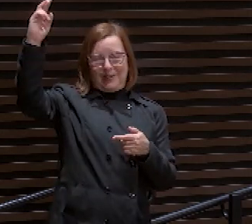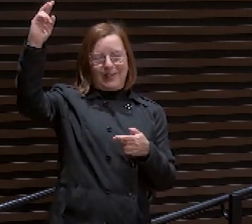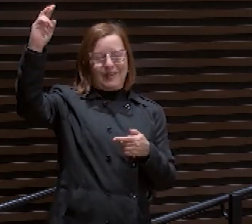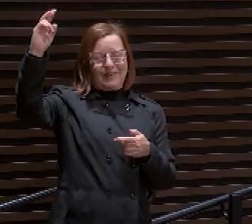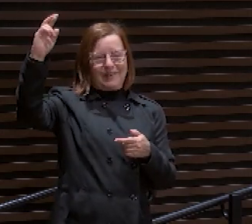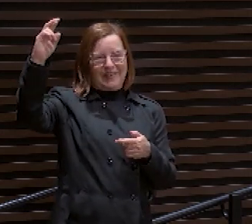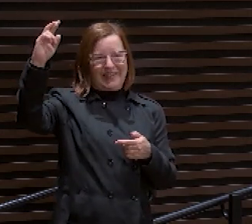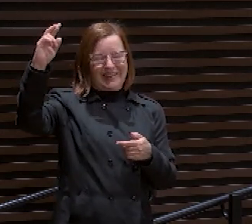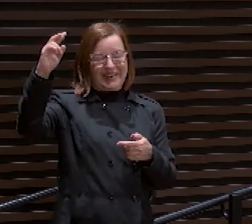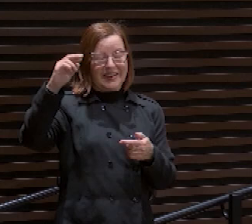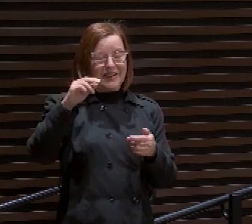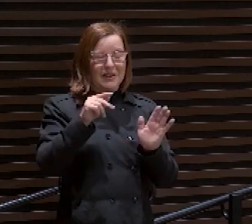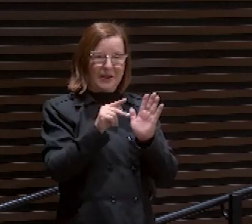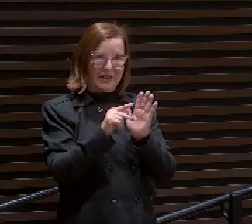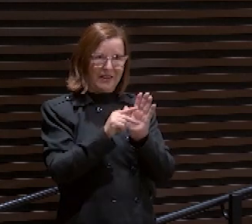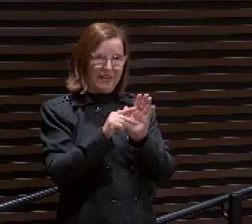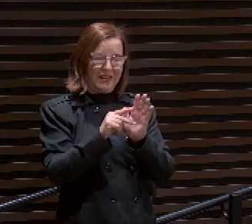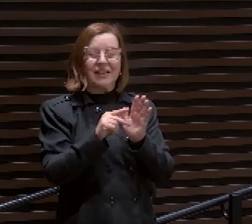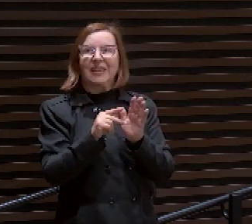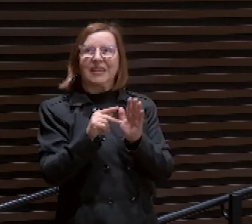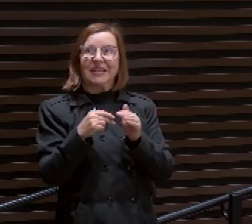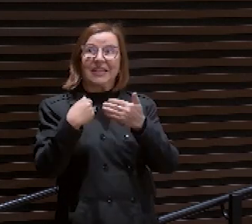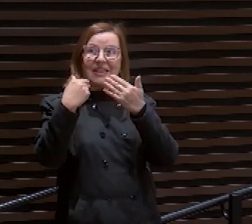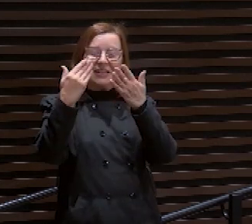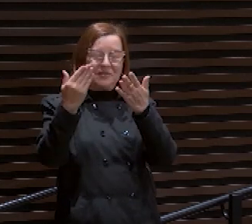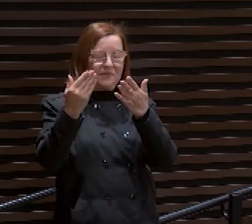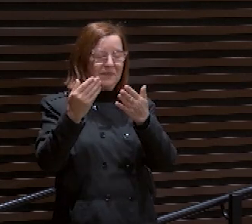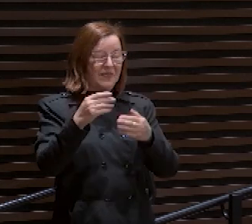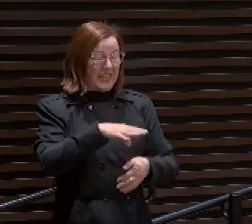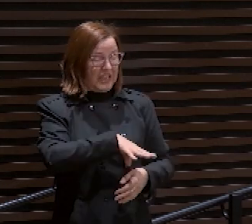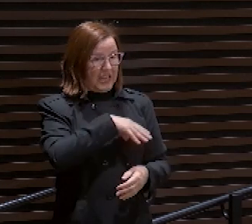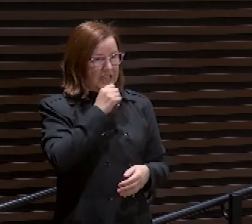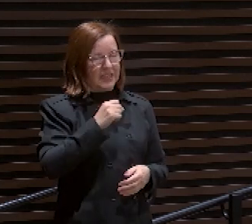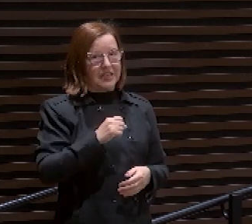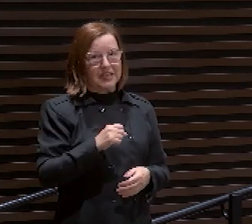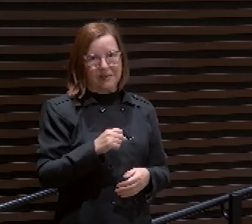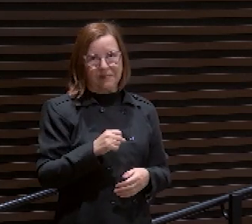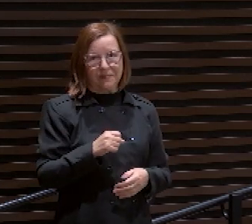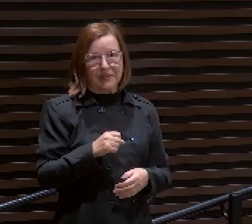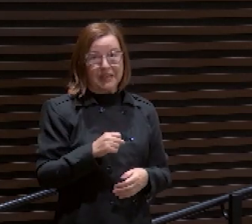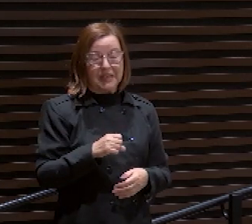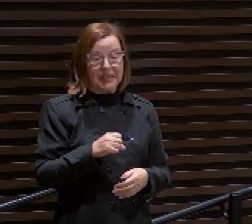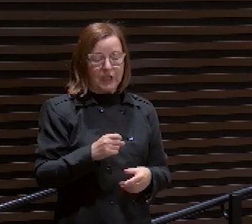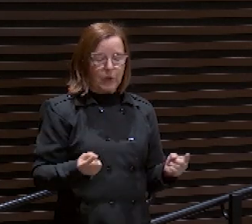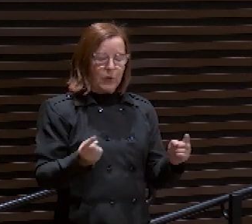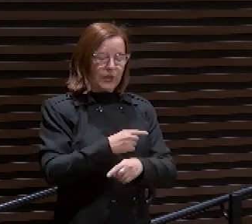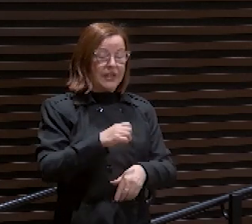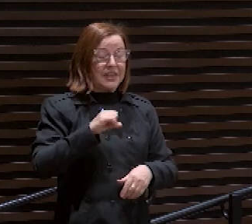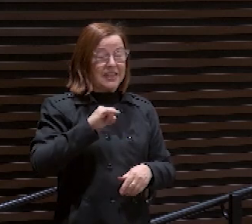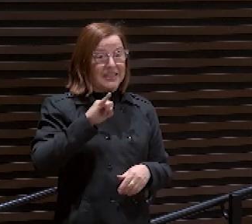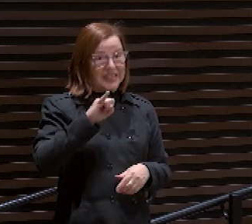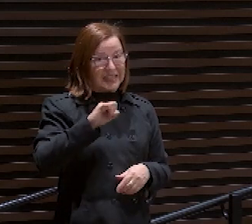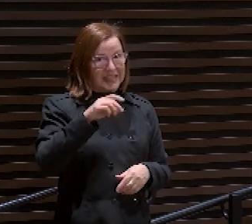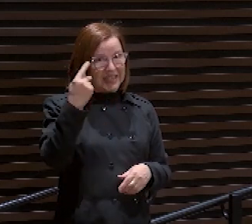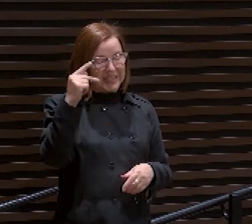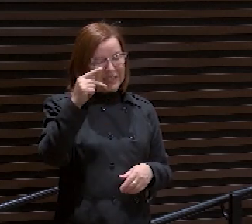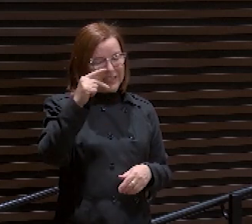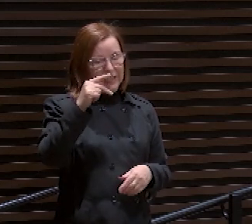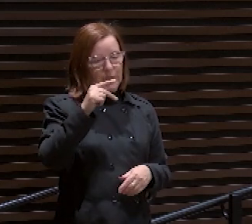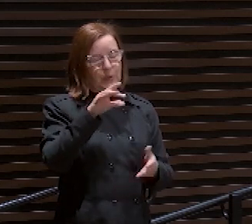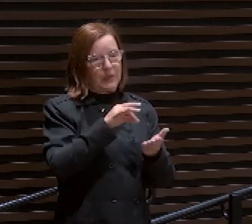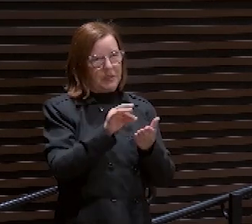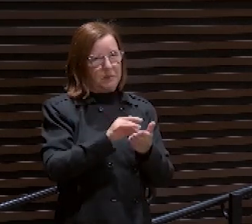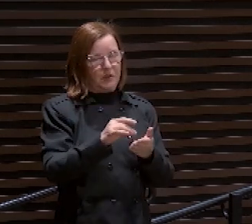que retribuirei, diz o Senhor. Pelo contrário, se o teu inimigo tiver fome, dá-lhe de comer, se